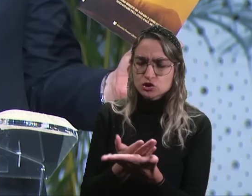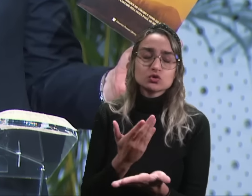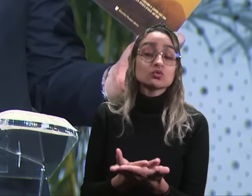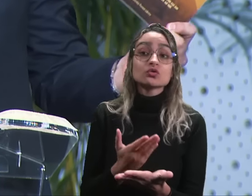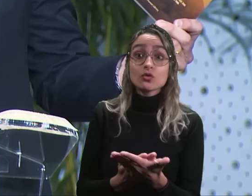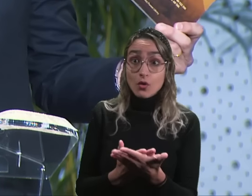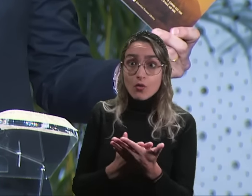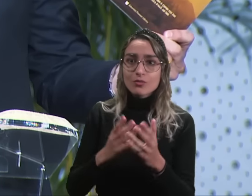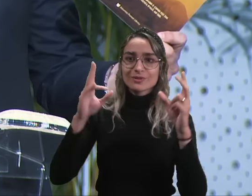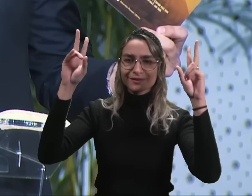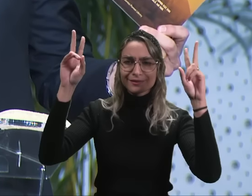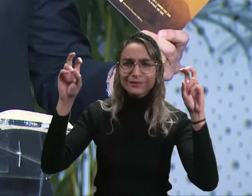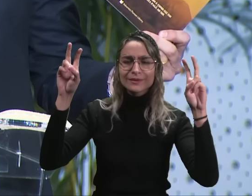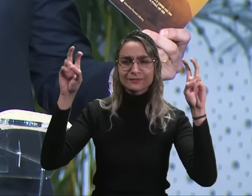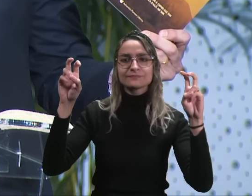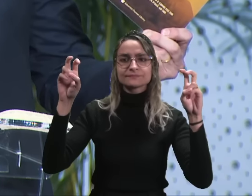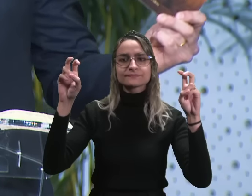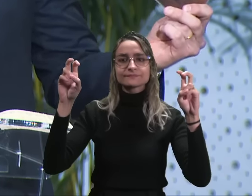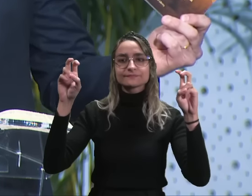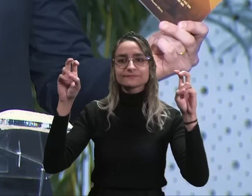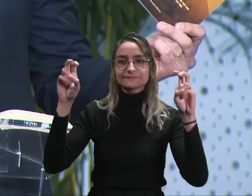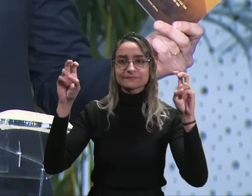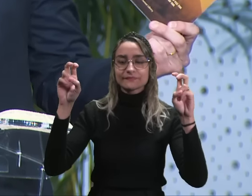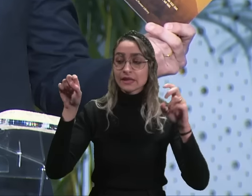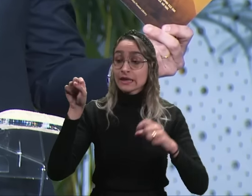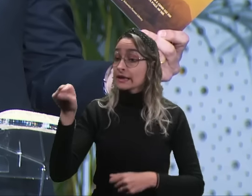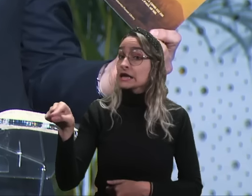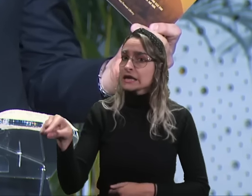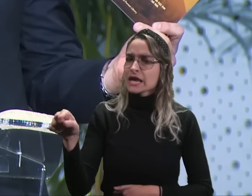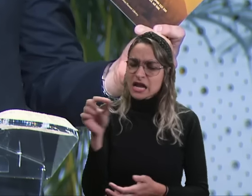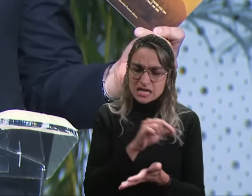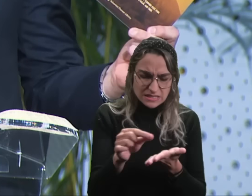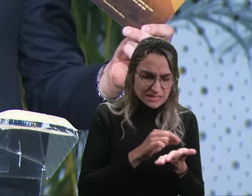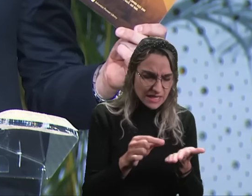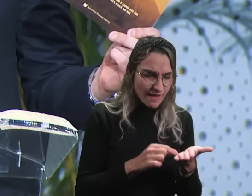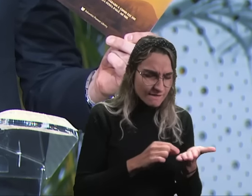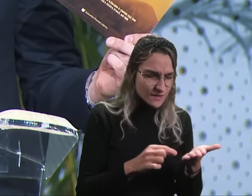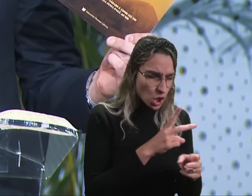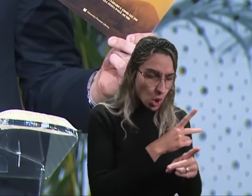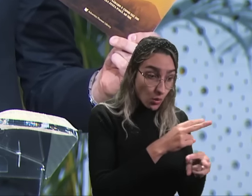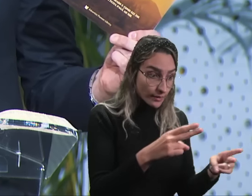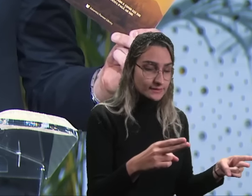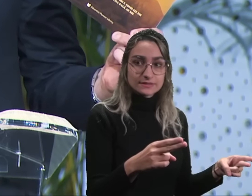esses argumentos e isso que que John Andre escreve aqui é incontestável